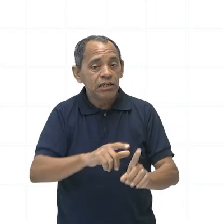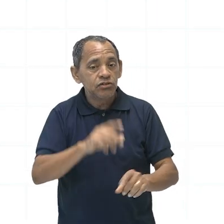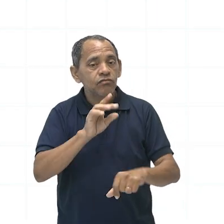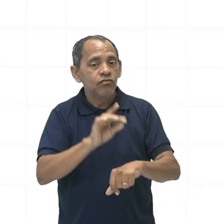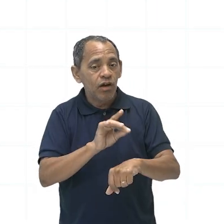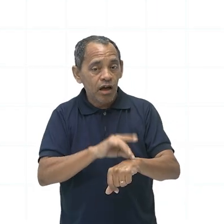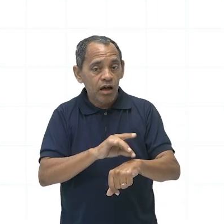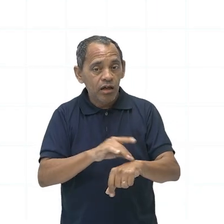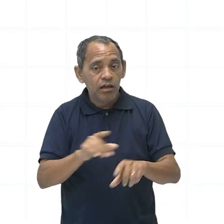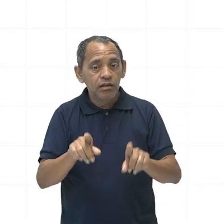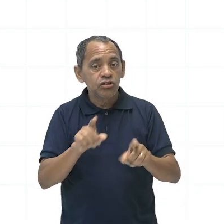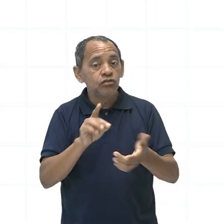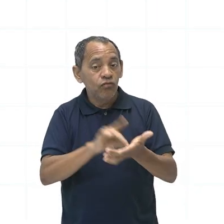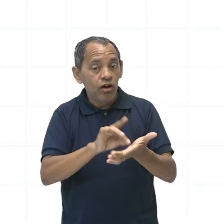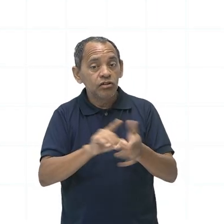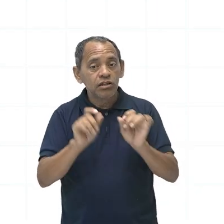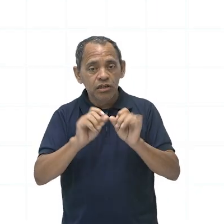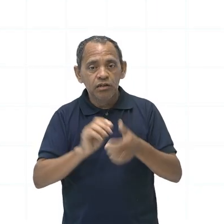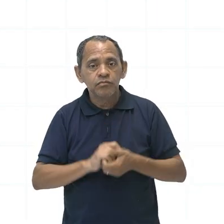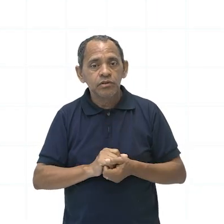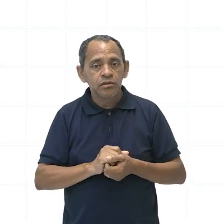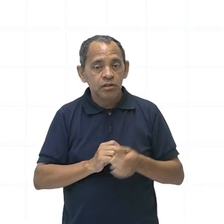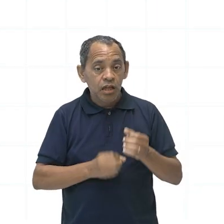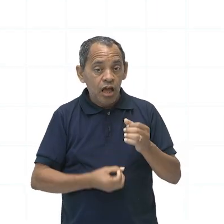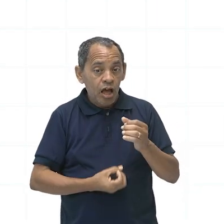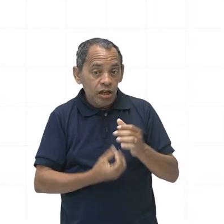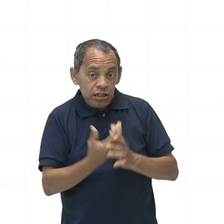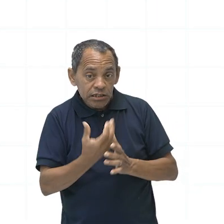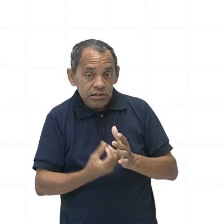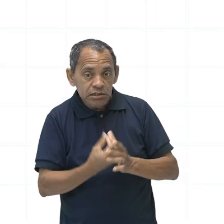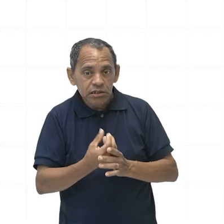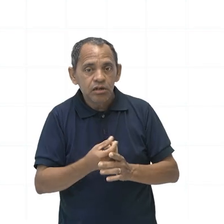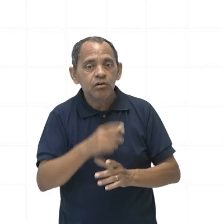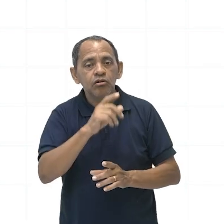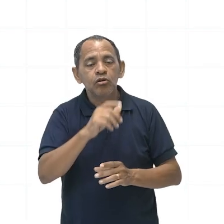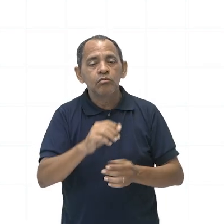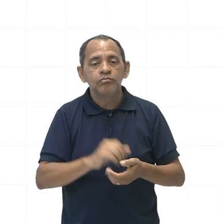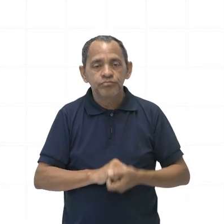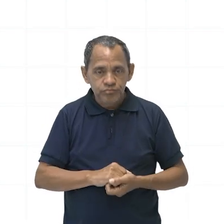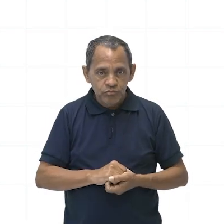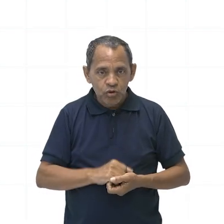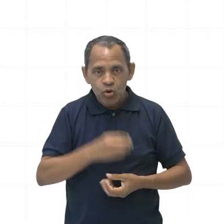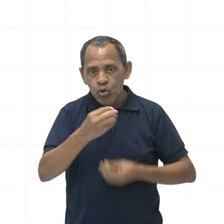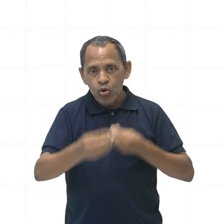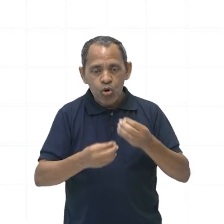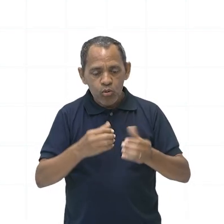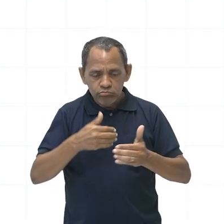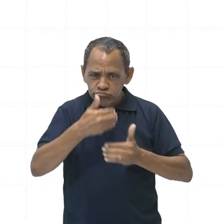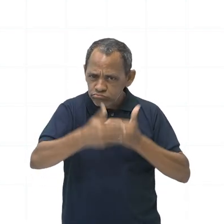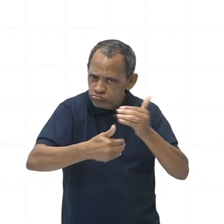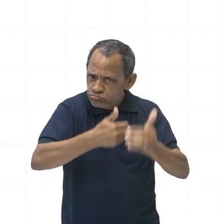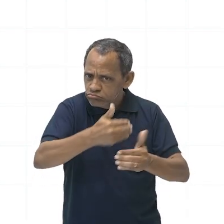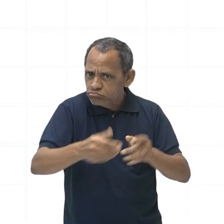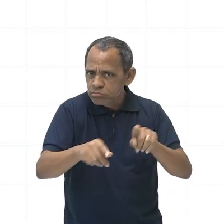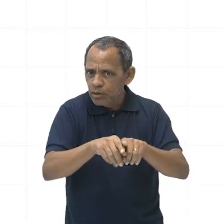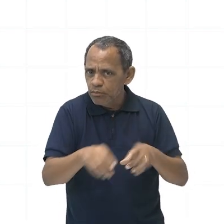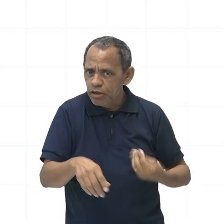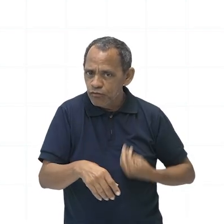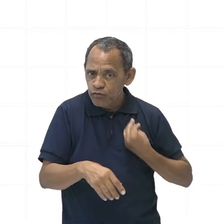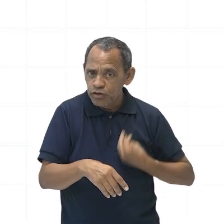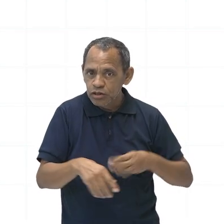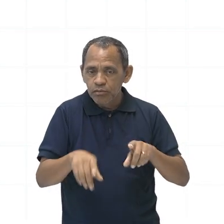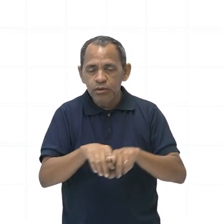pontualmente até é citada a sua origem, né, os ambientes pelos quais ela passou, mas o foco principal está em situá-la na